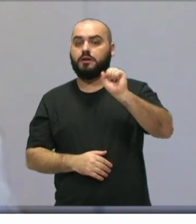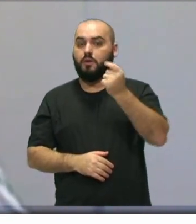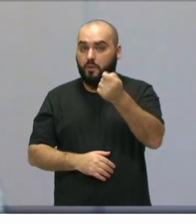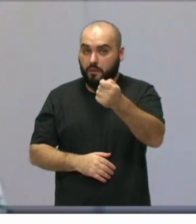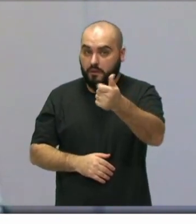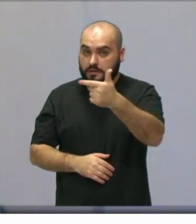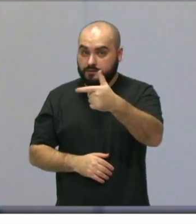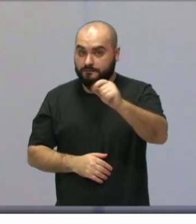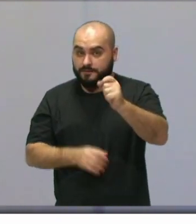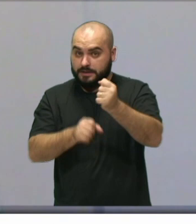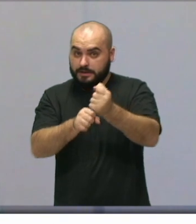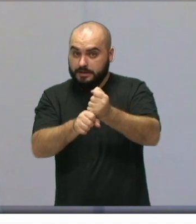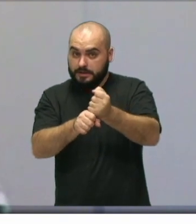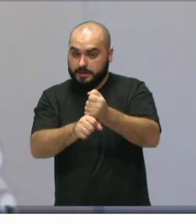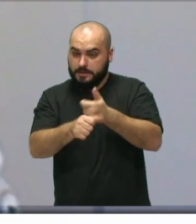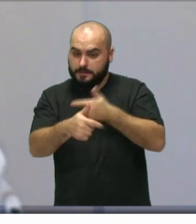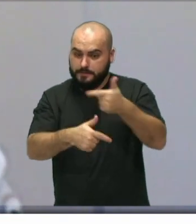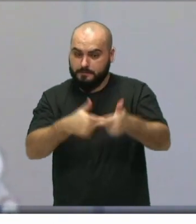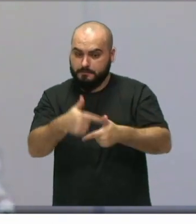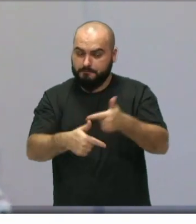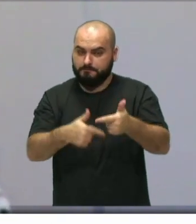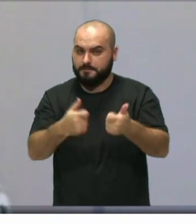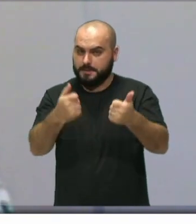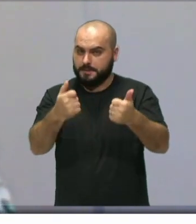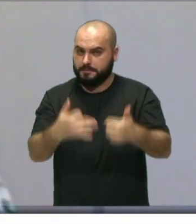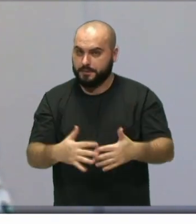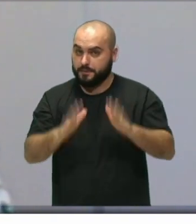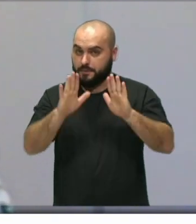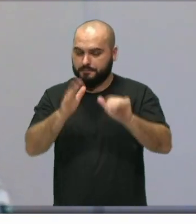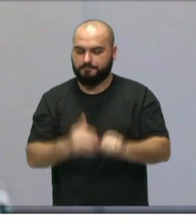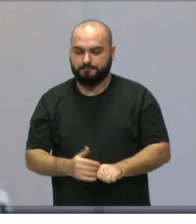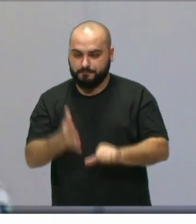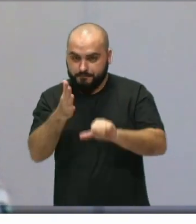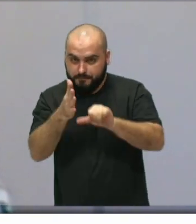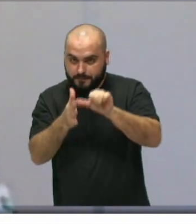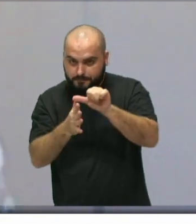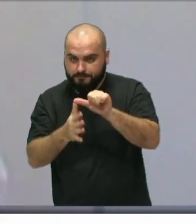nessa luta, te digo? Primeiro,